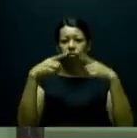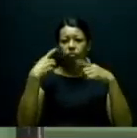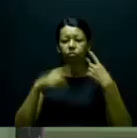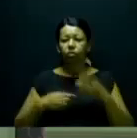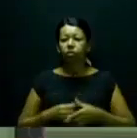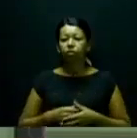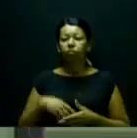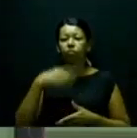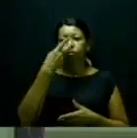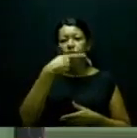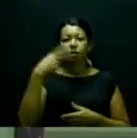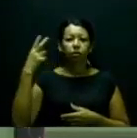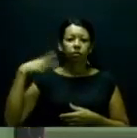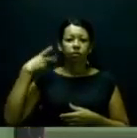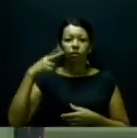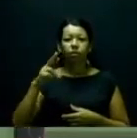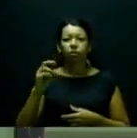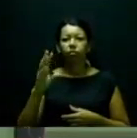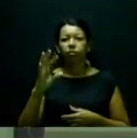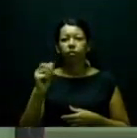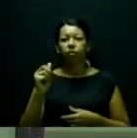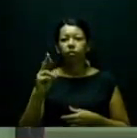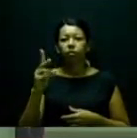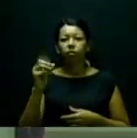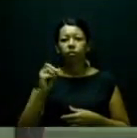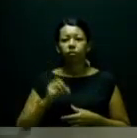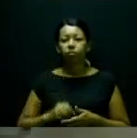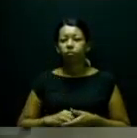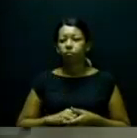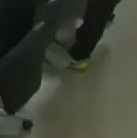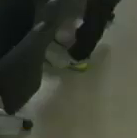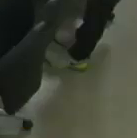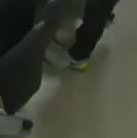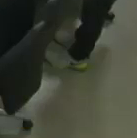discussão. Com a palavra, vereador Ricardo Queixão.